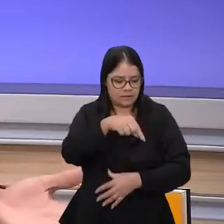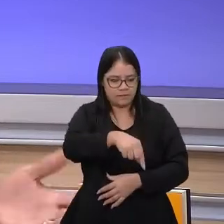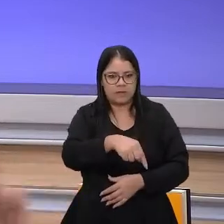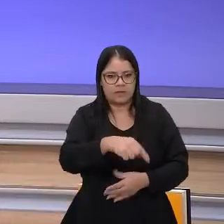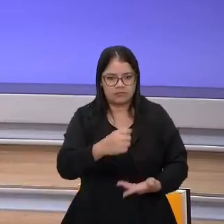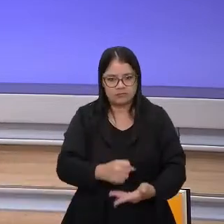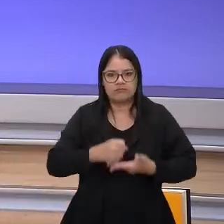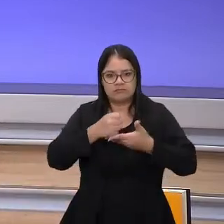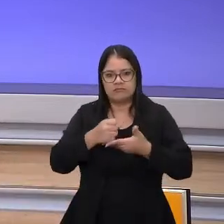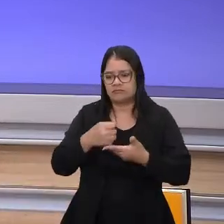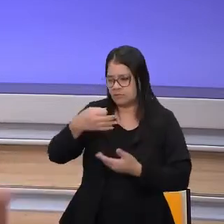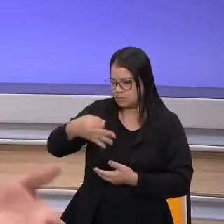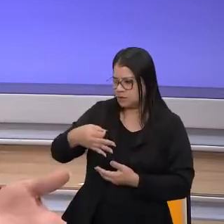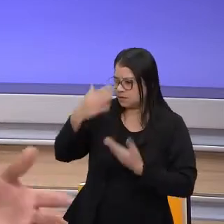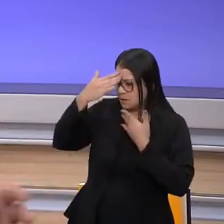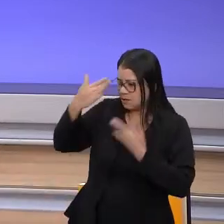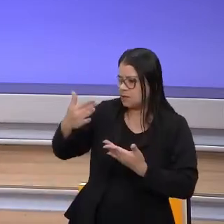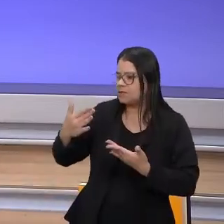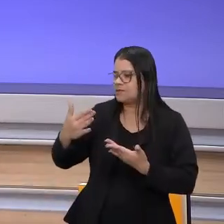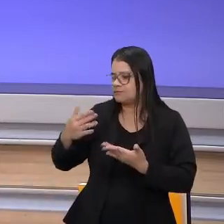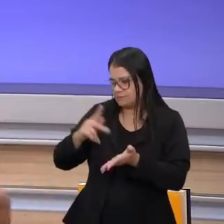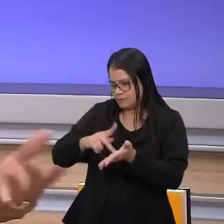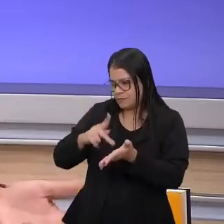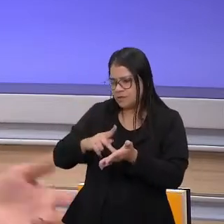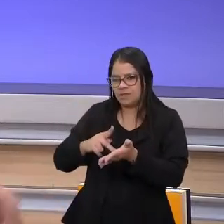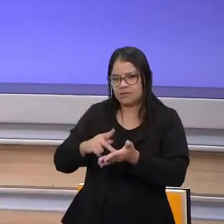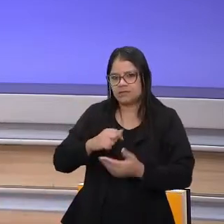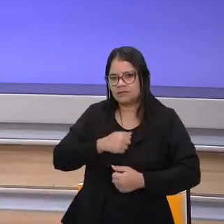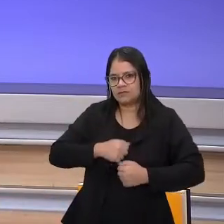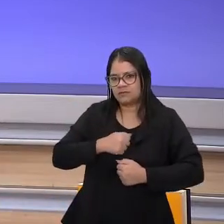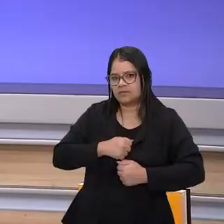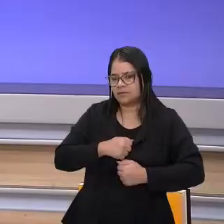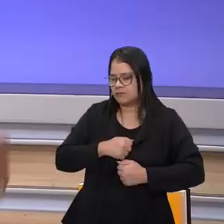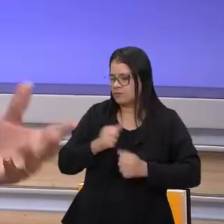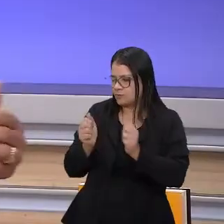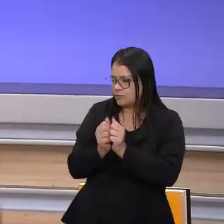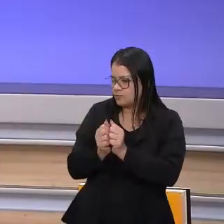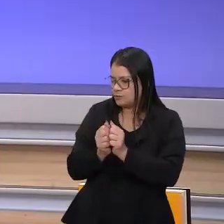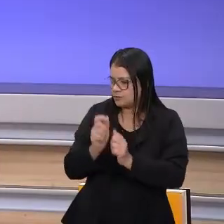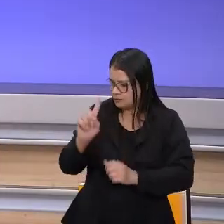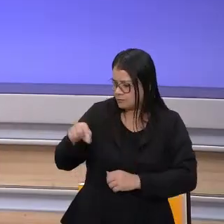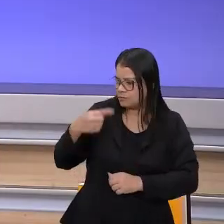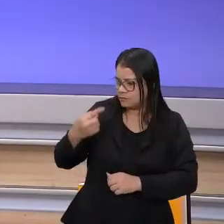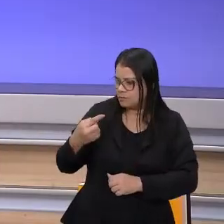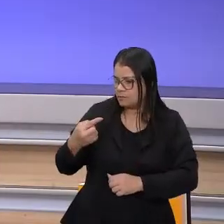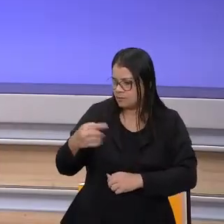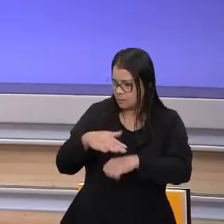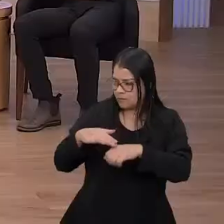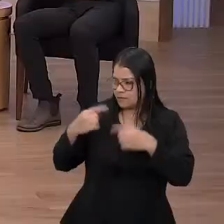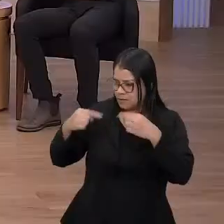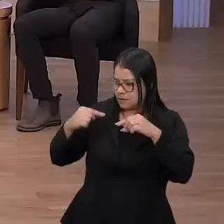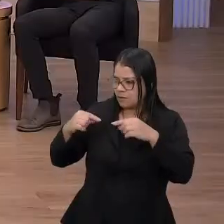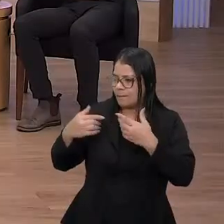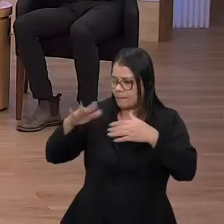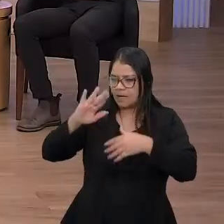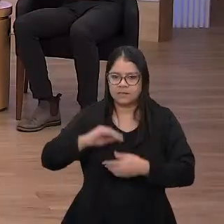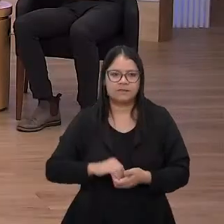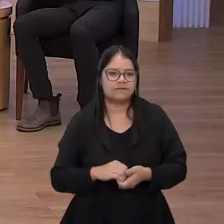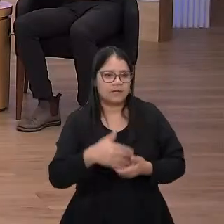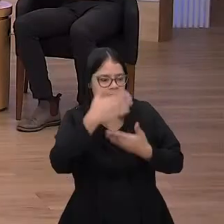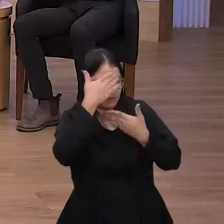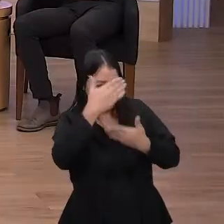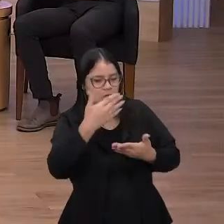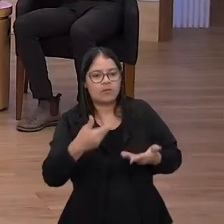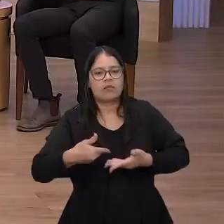Então, é isso. Eu agradeço realmente e que possamos estar novamente juntos aí dialogando. Agradecer o